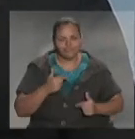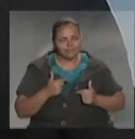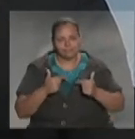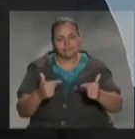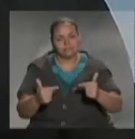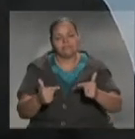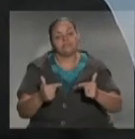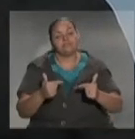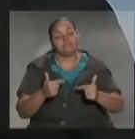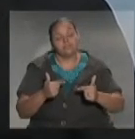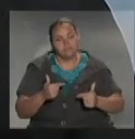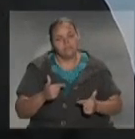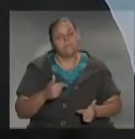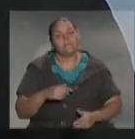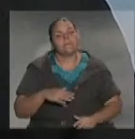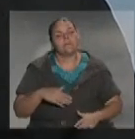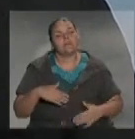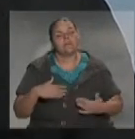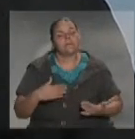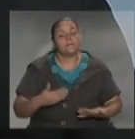conseguir avançar, né?